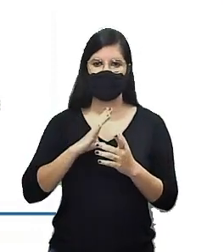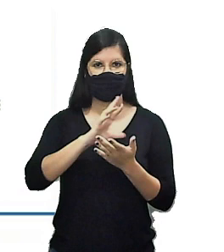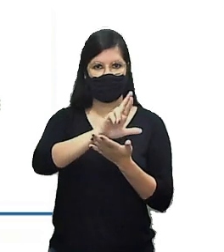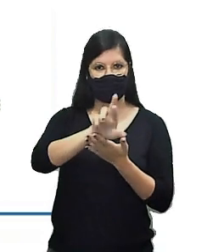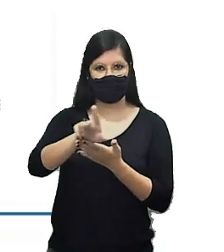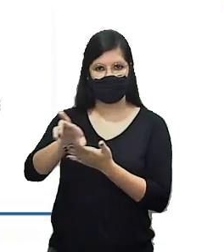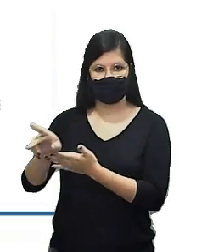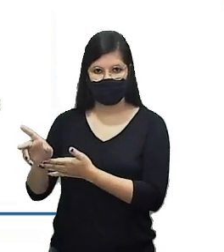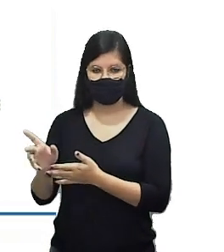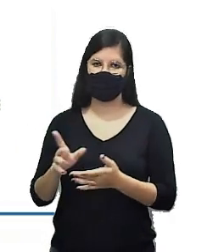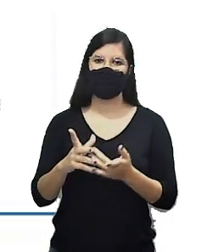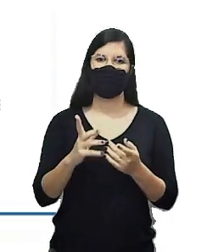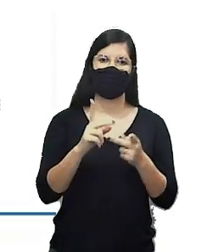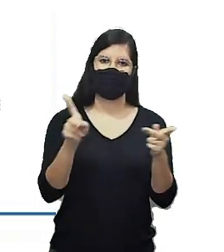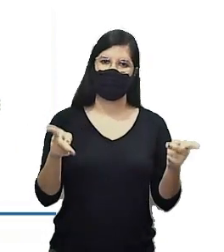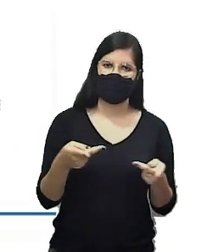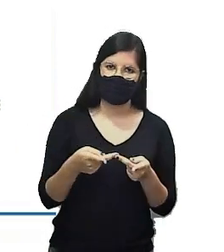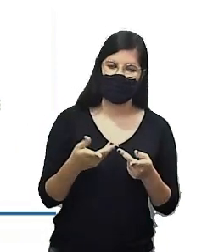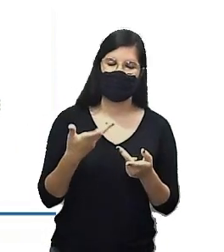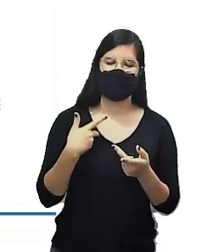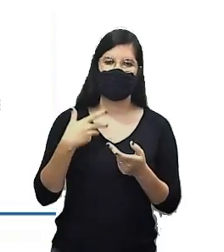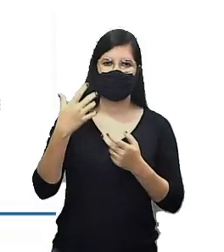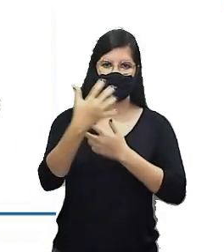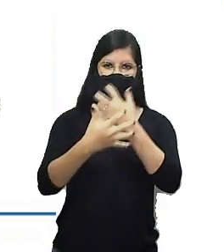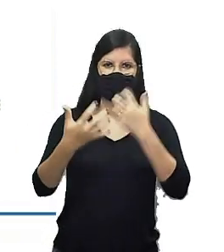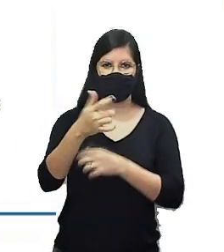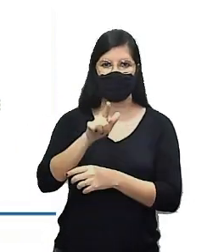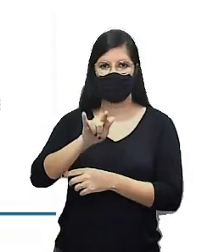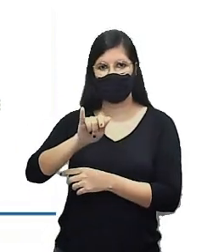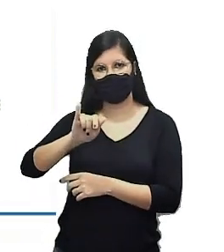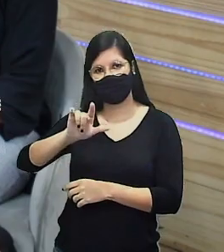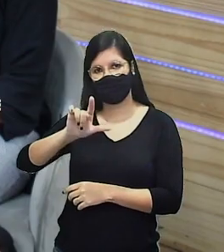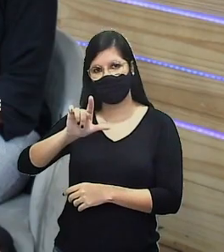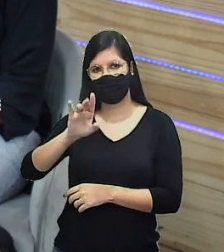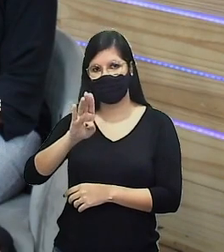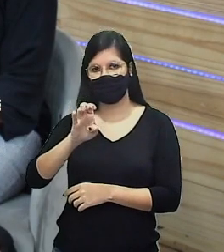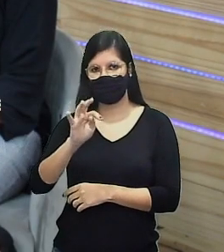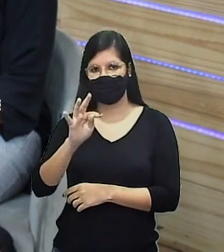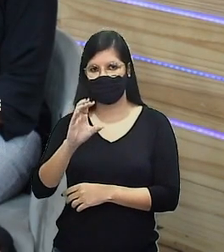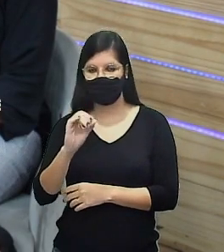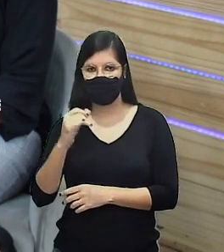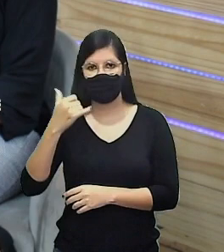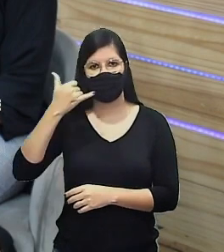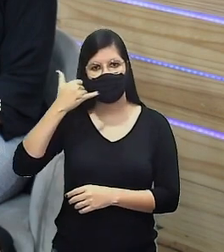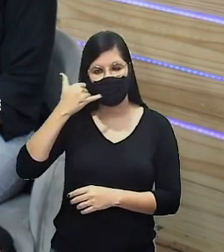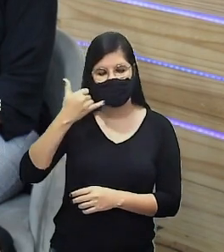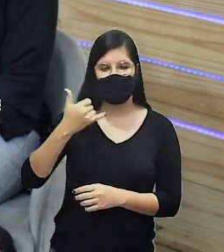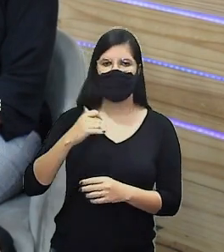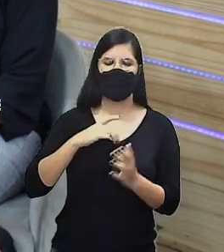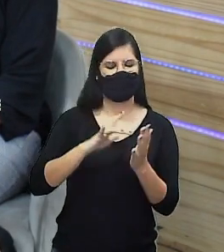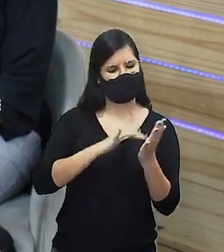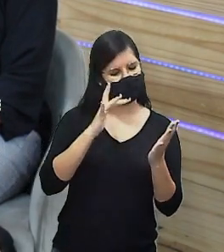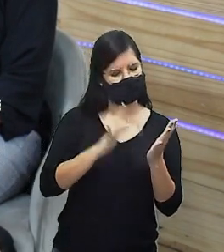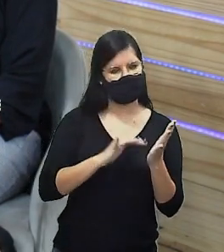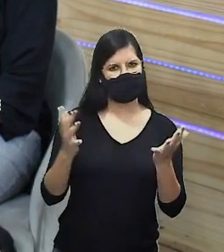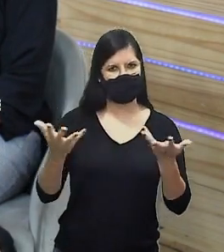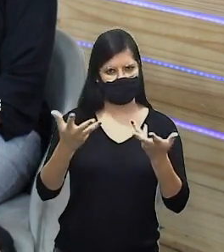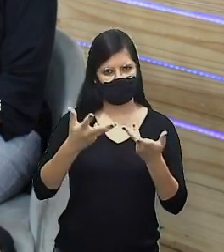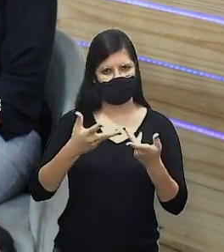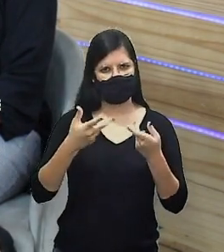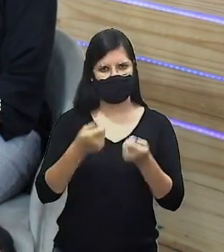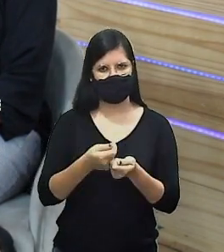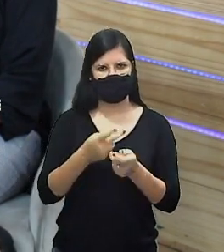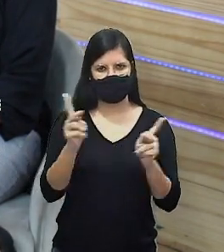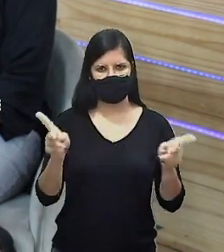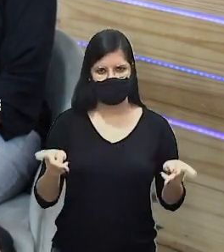novo menu. É até uma canção do Gilberto Gil, né, que ele fala disso. Ele fala que o smartphone traz essas Essas maravilhas, maravilhas, né? esses